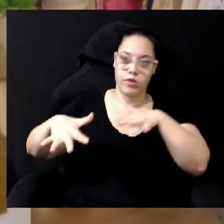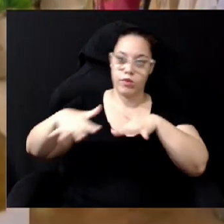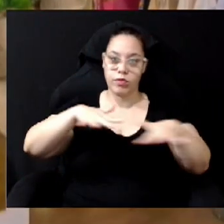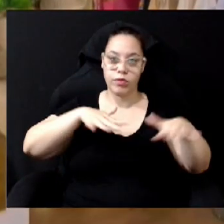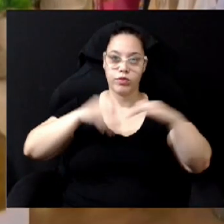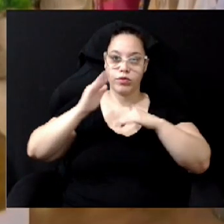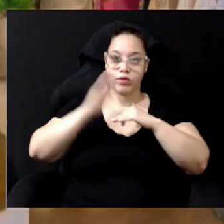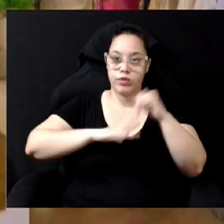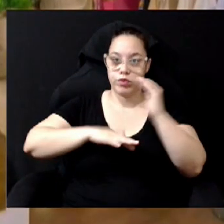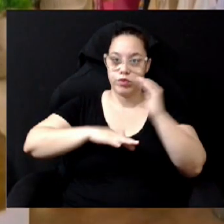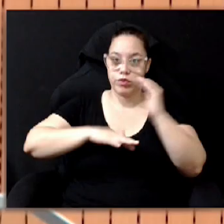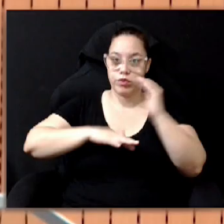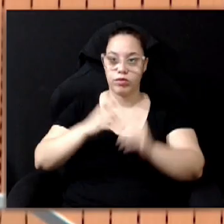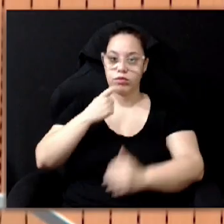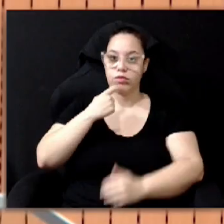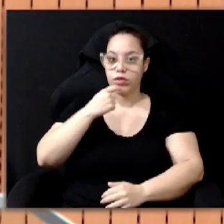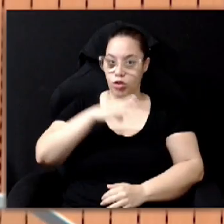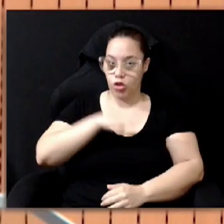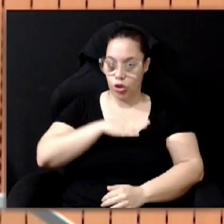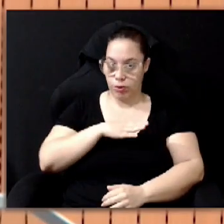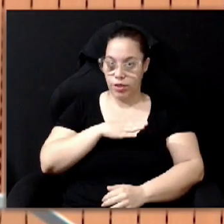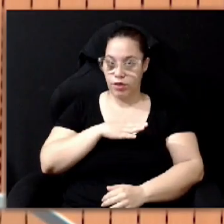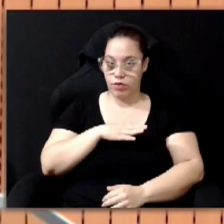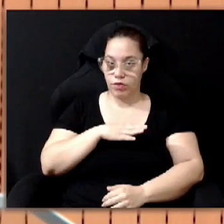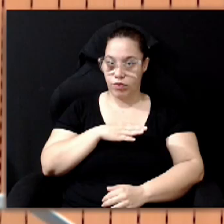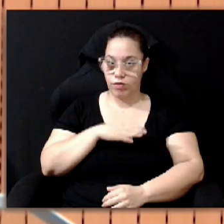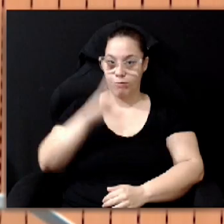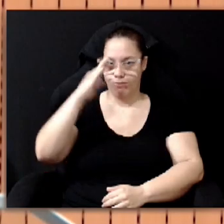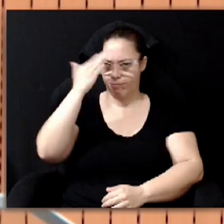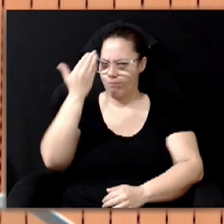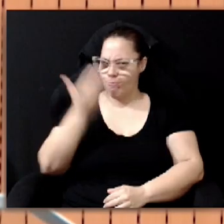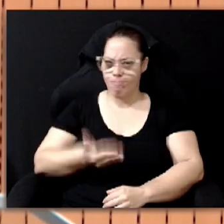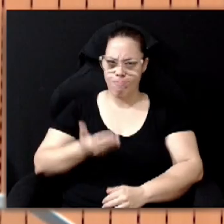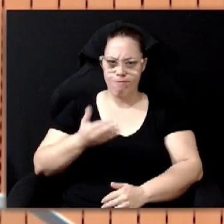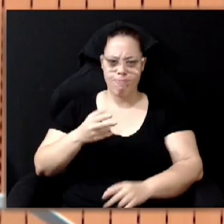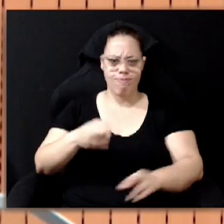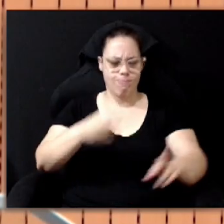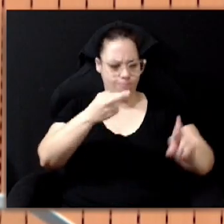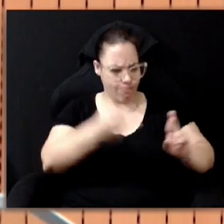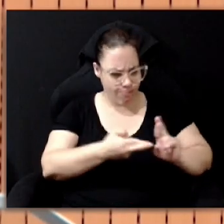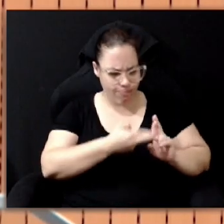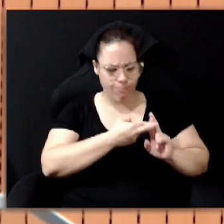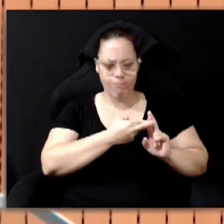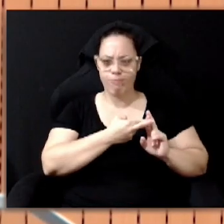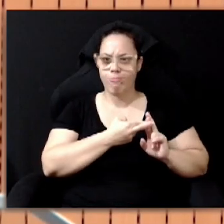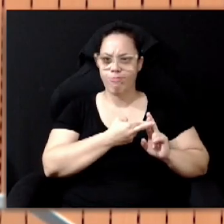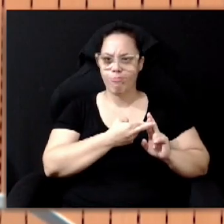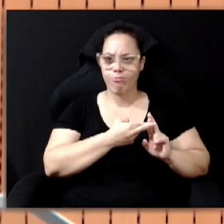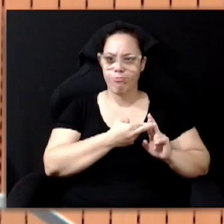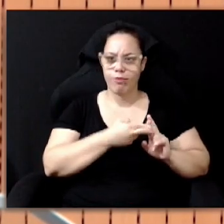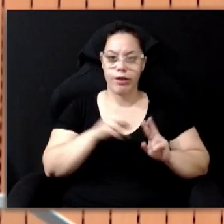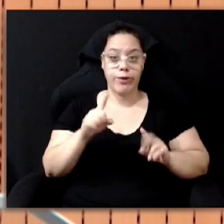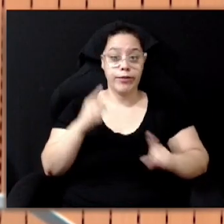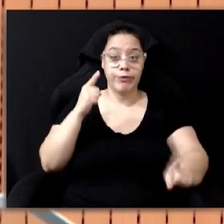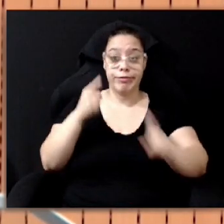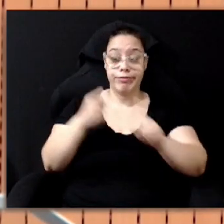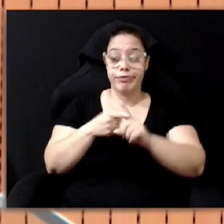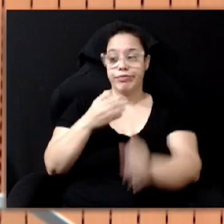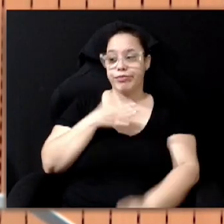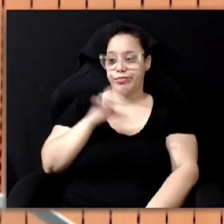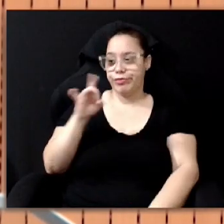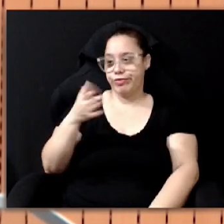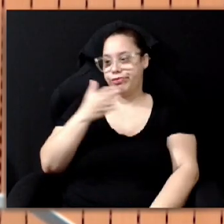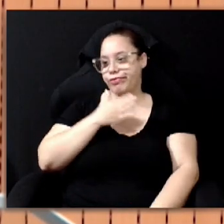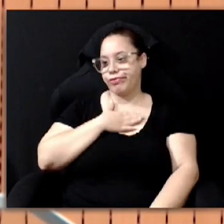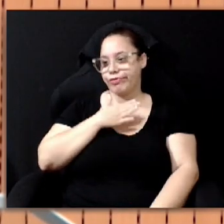no município de Campinas. Muito me honra este reconhecimento. Não é uma conquista só minha, mas de todos